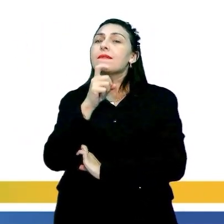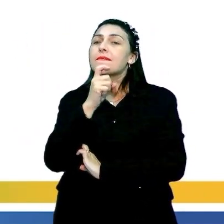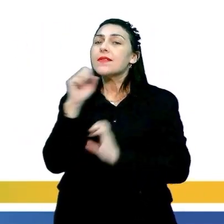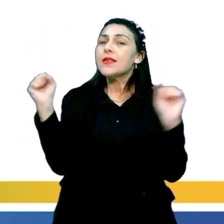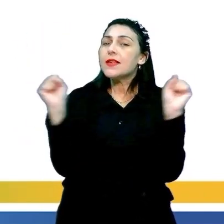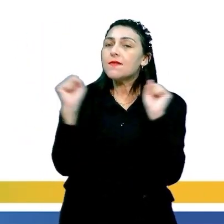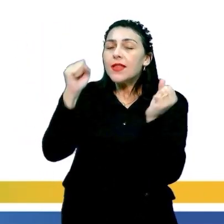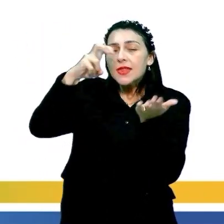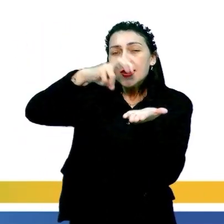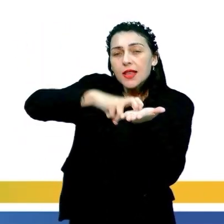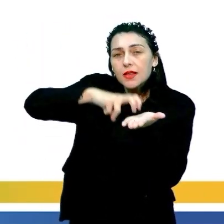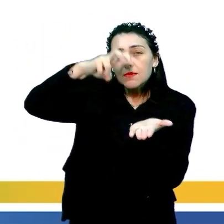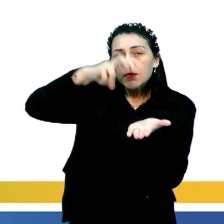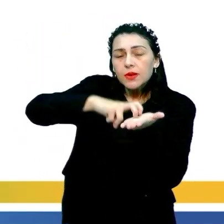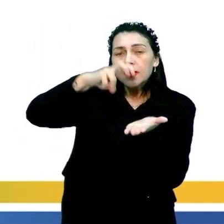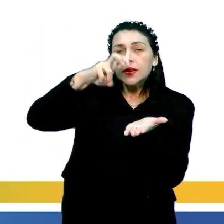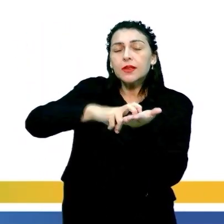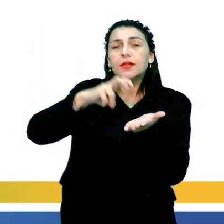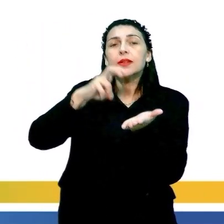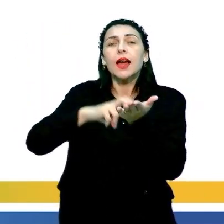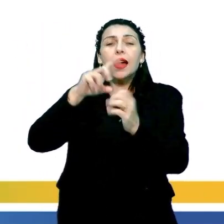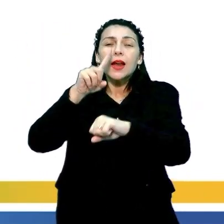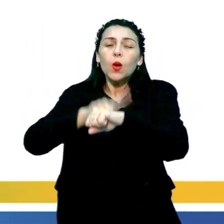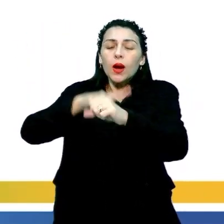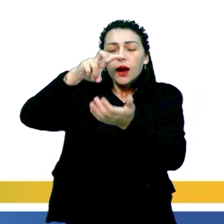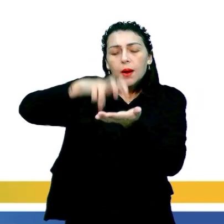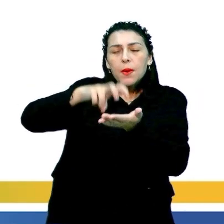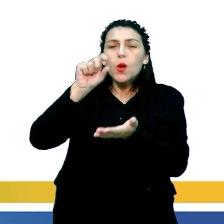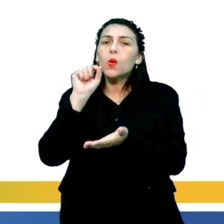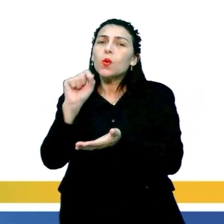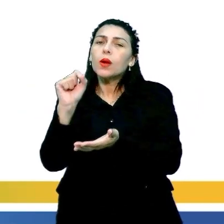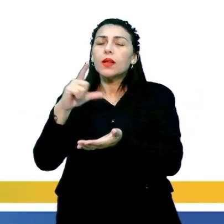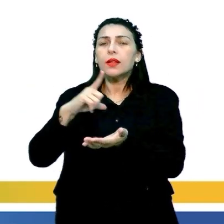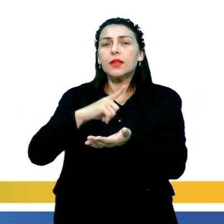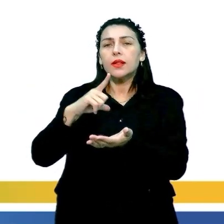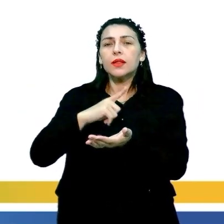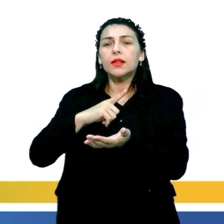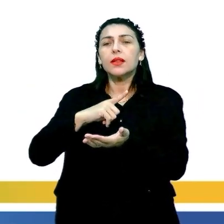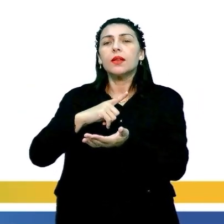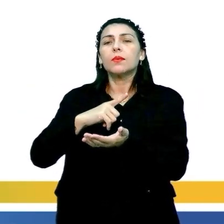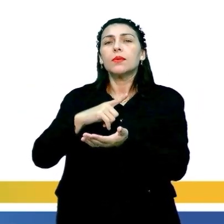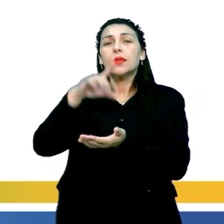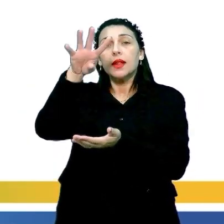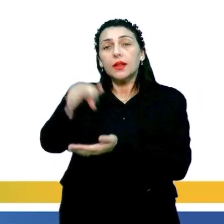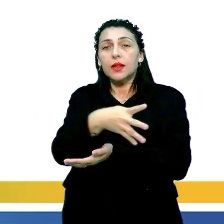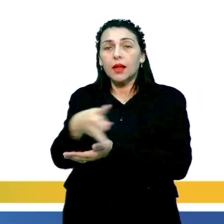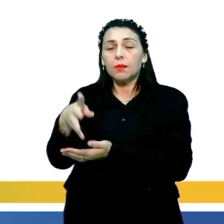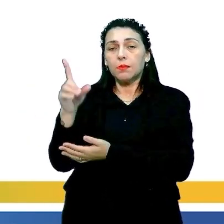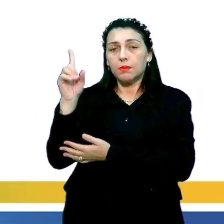nas manhãs, né? Geralmente pela hora da manhã. O que é que nós temos aí na nossa tela?